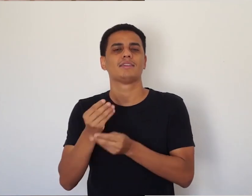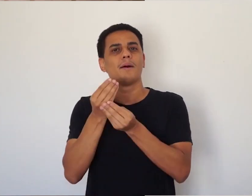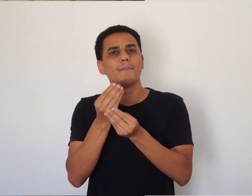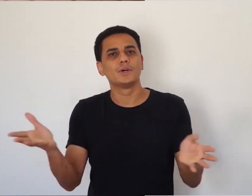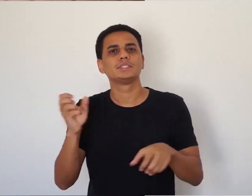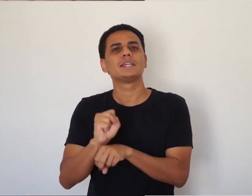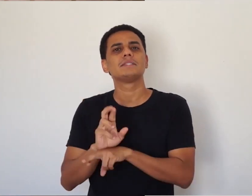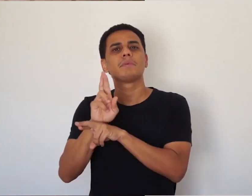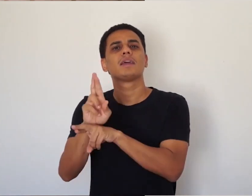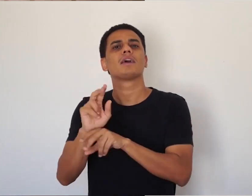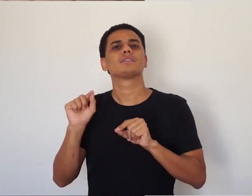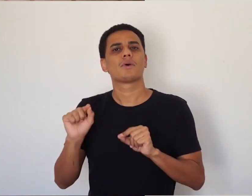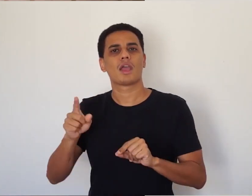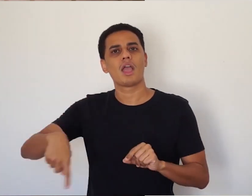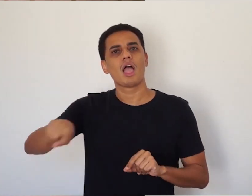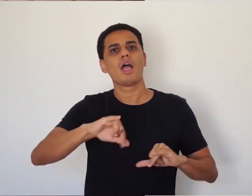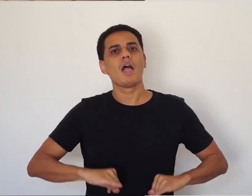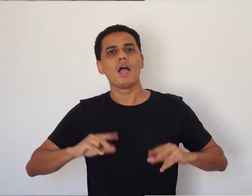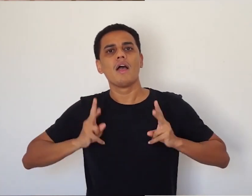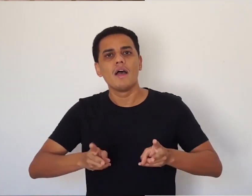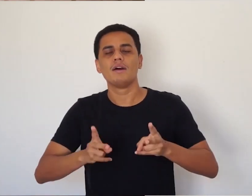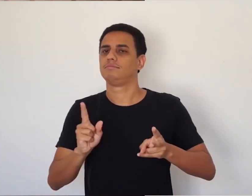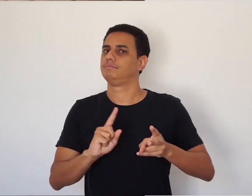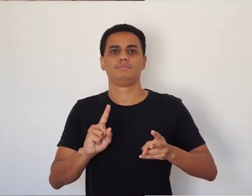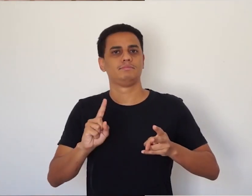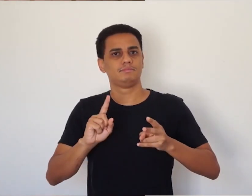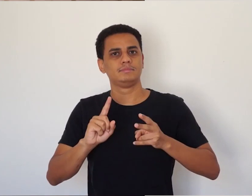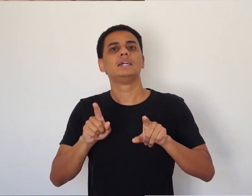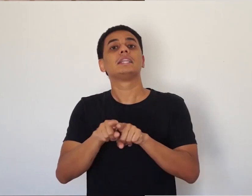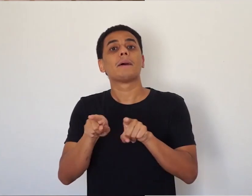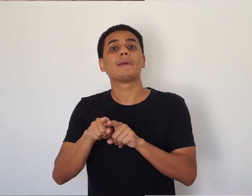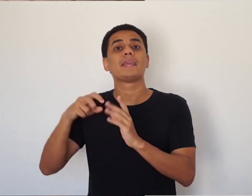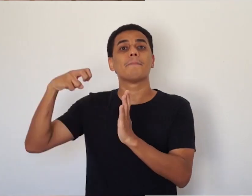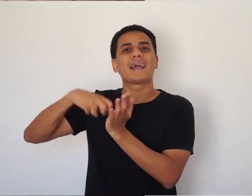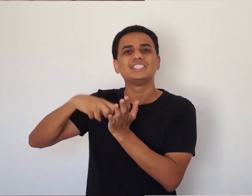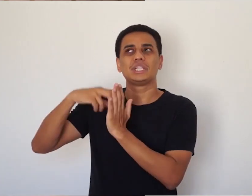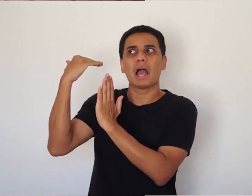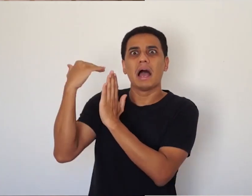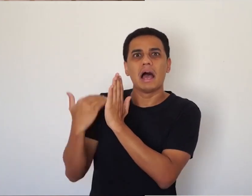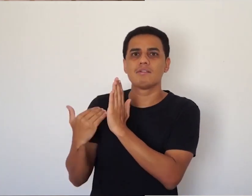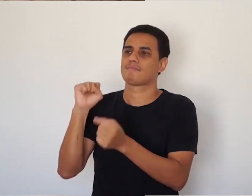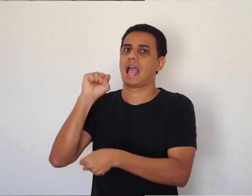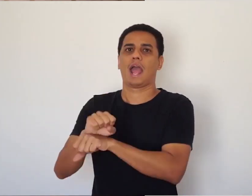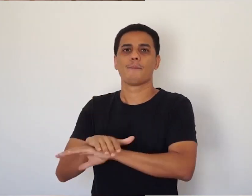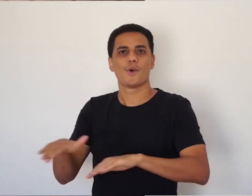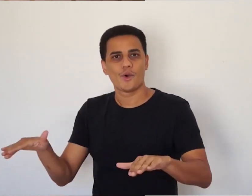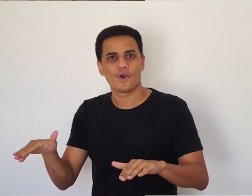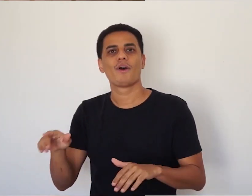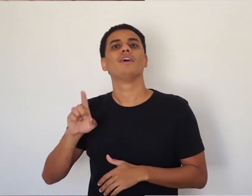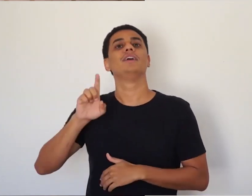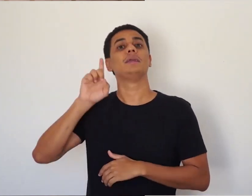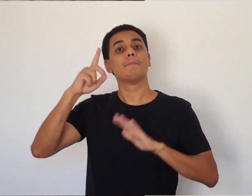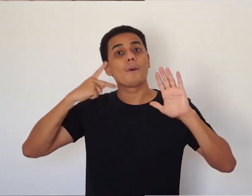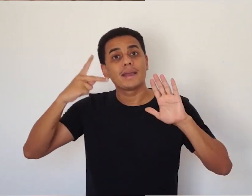esperança, porque trazia a esperança do livramento da peste, trazia a esperança de que Deus tinha uma terra prometida e